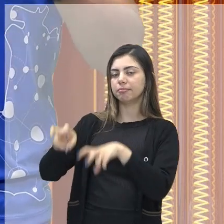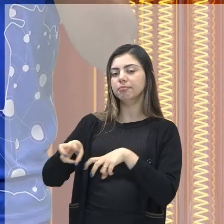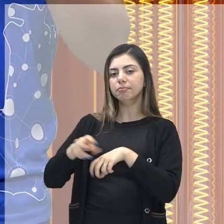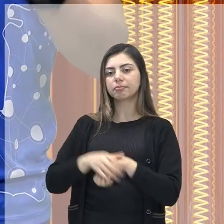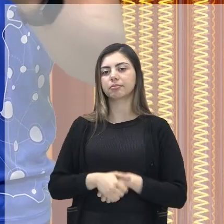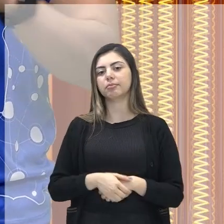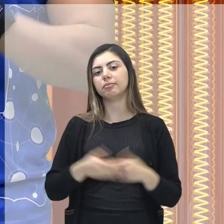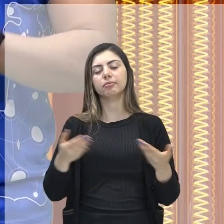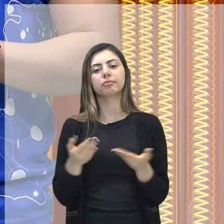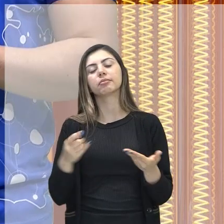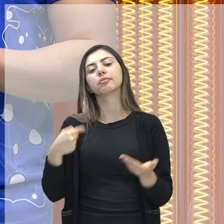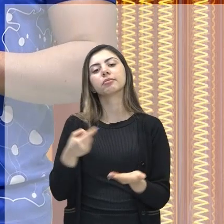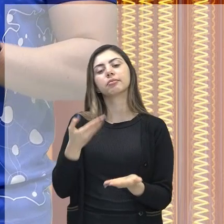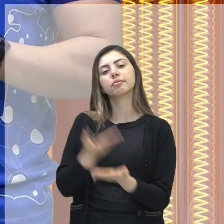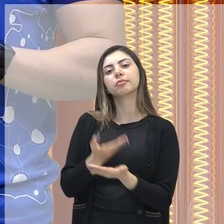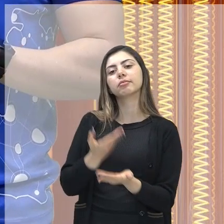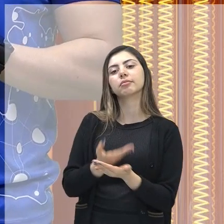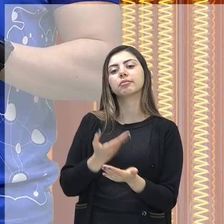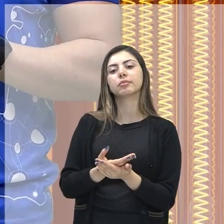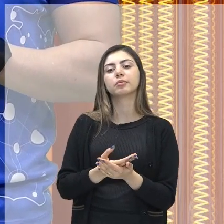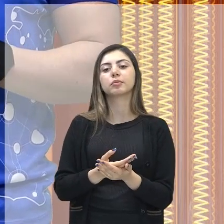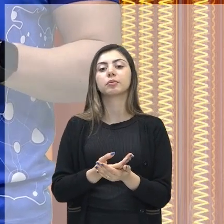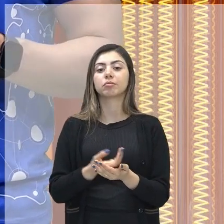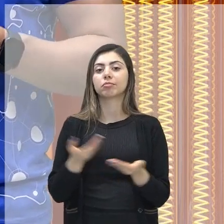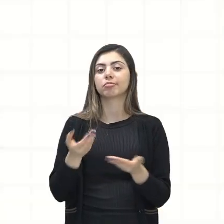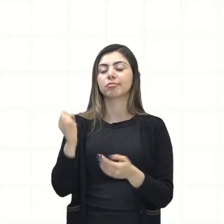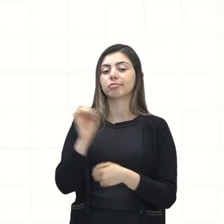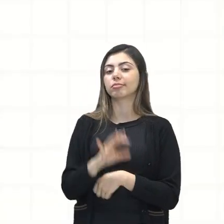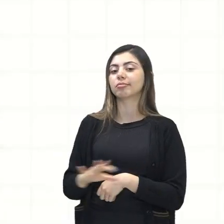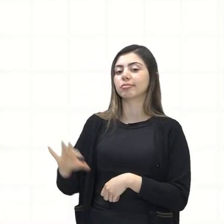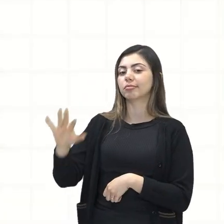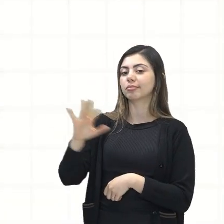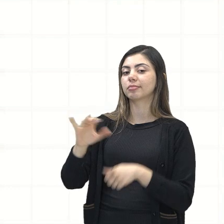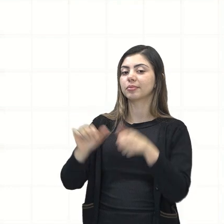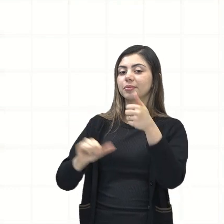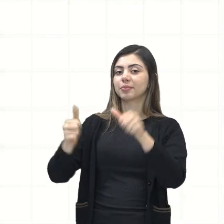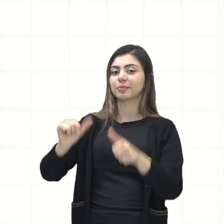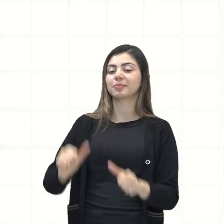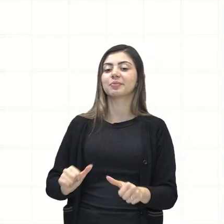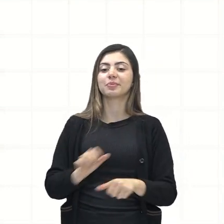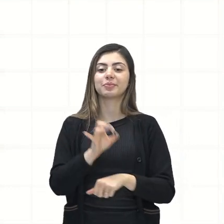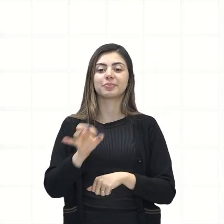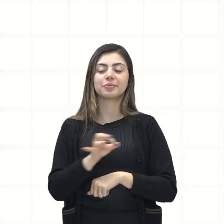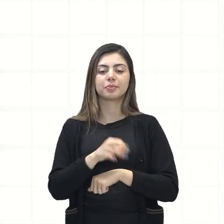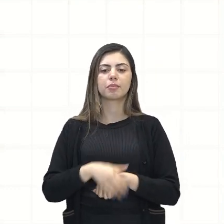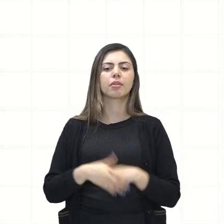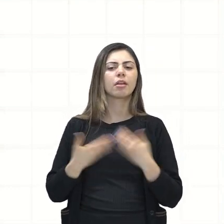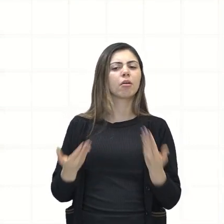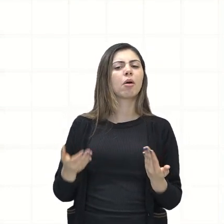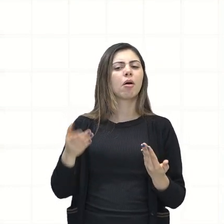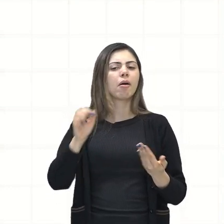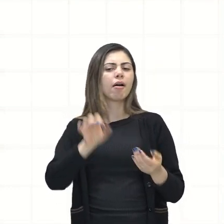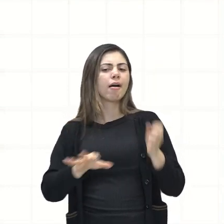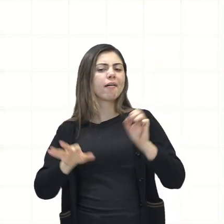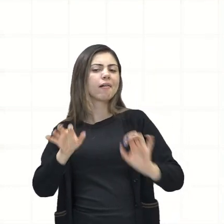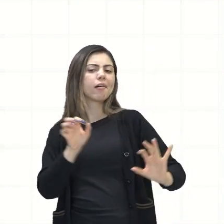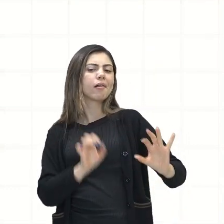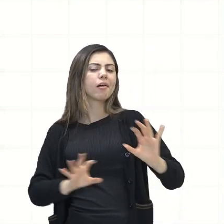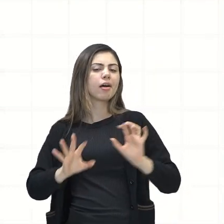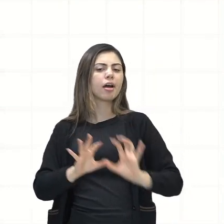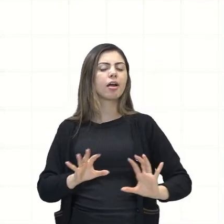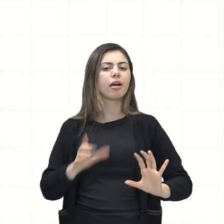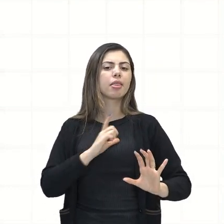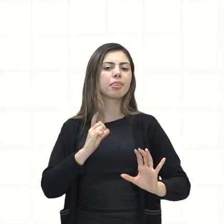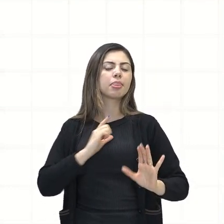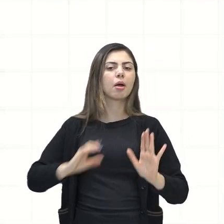gente vai verificar, a partir desse momento, através do nosso mapa em uma cartela, tá? Quais são as regiões que têm ali o